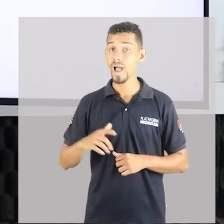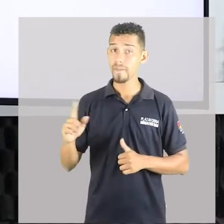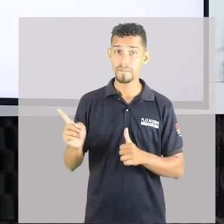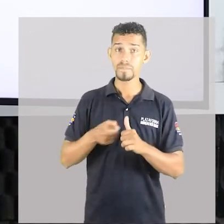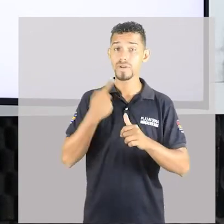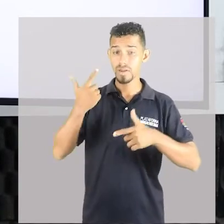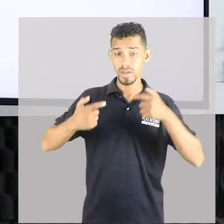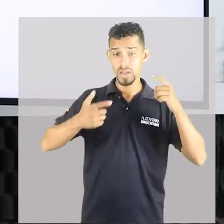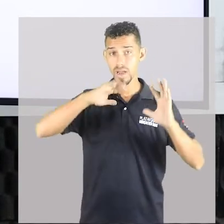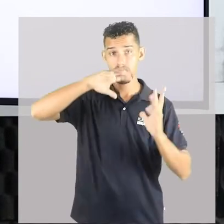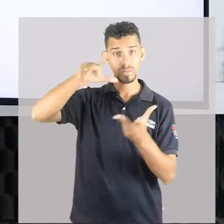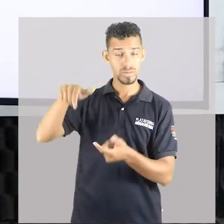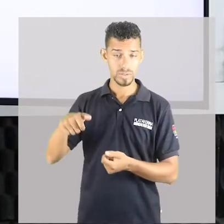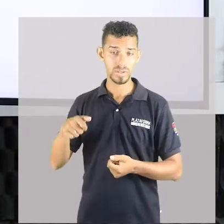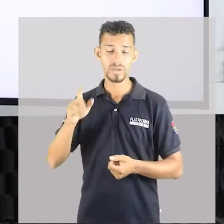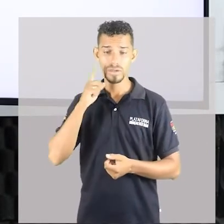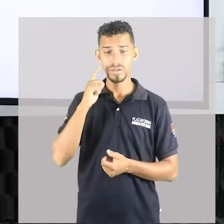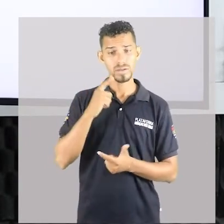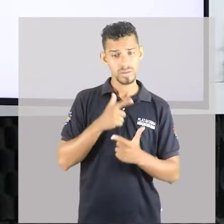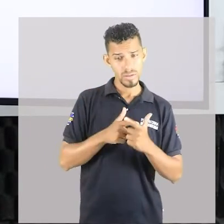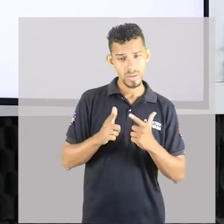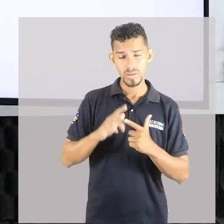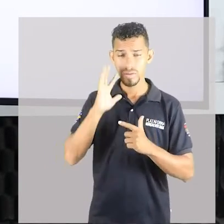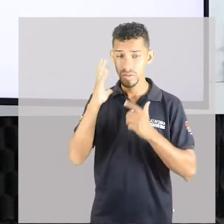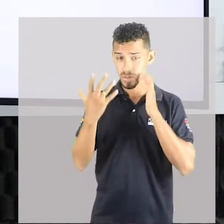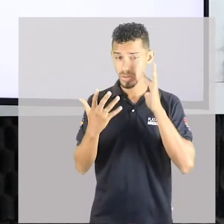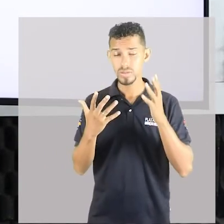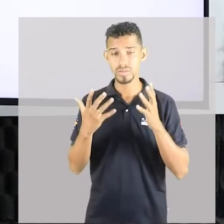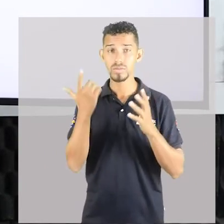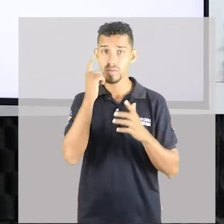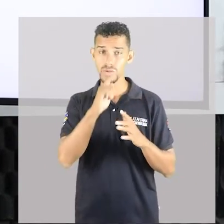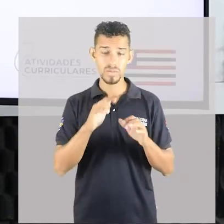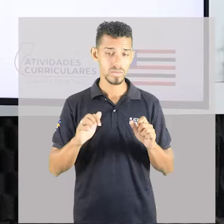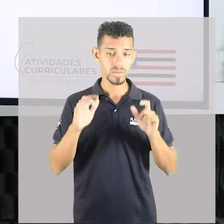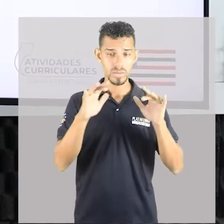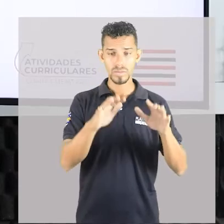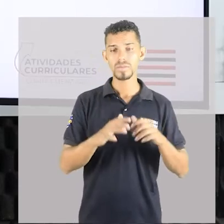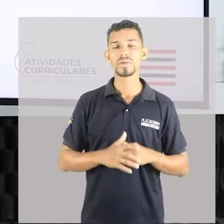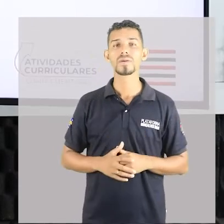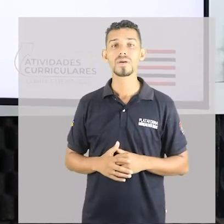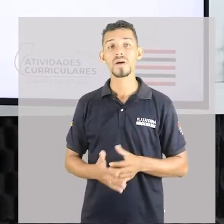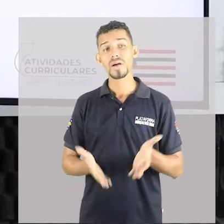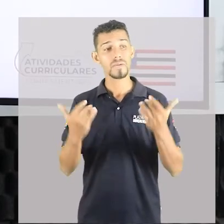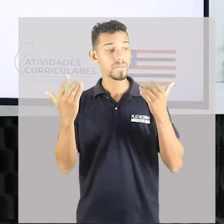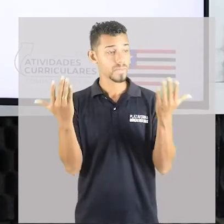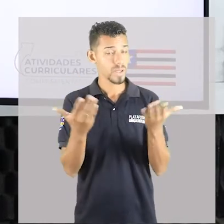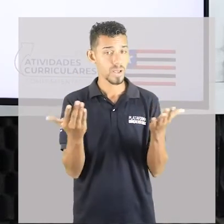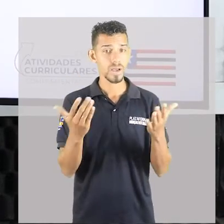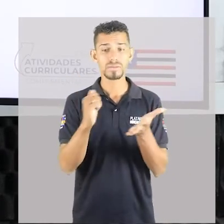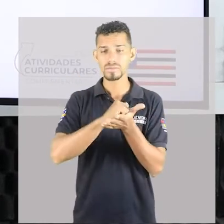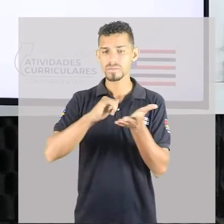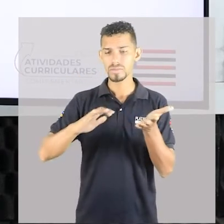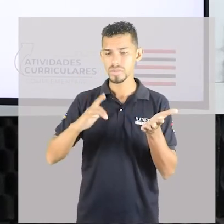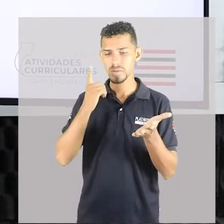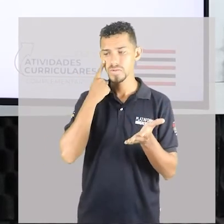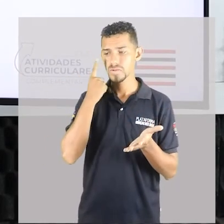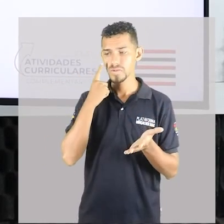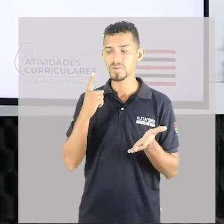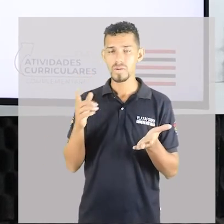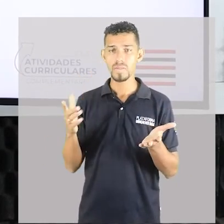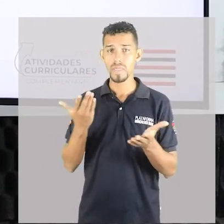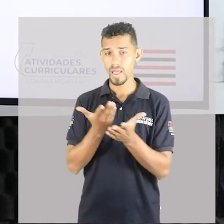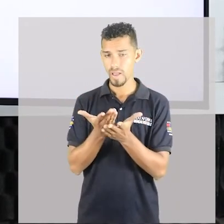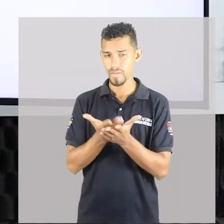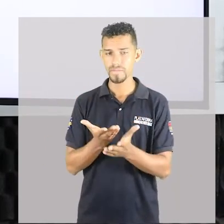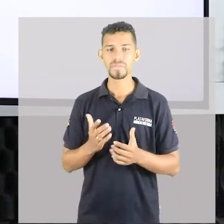Guerra Mundial. Então, frutos danosos para quem foi colonizado. Bom, então vamos lá para a nossa questãozinha aqui na